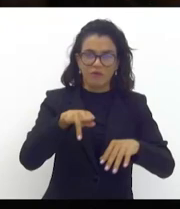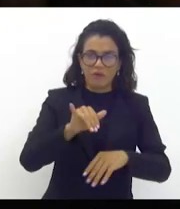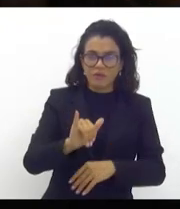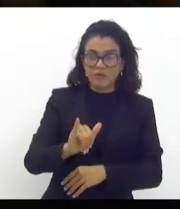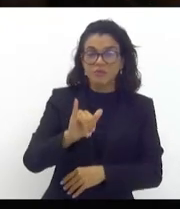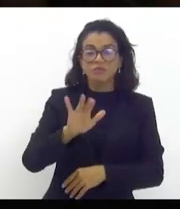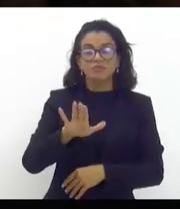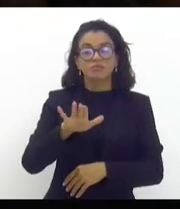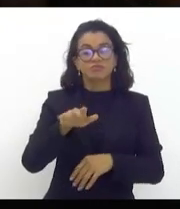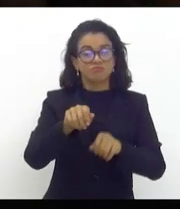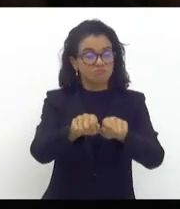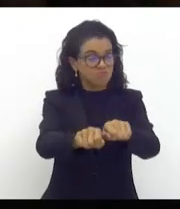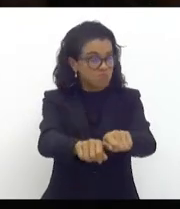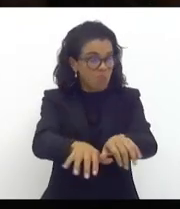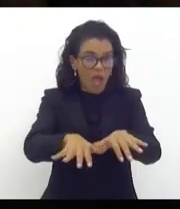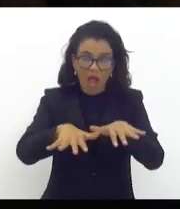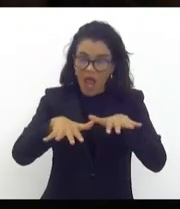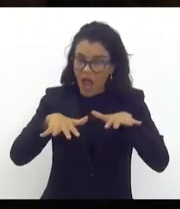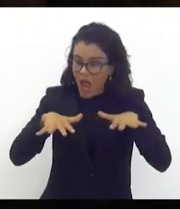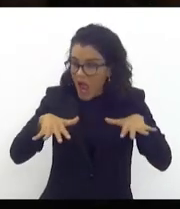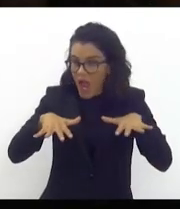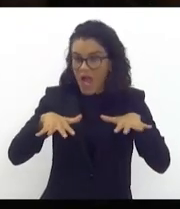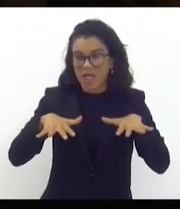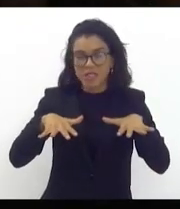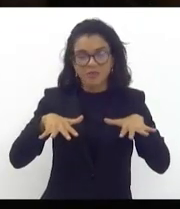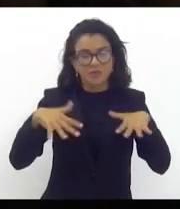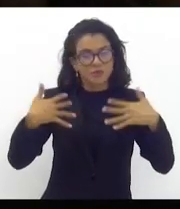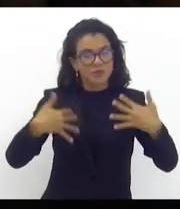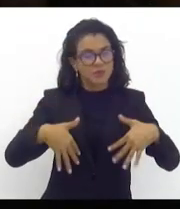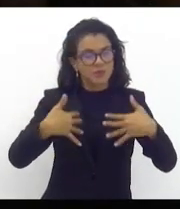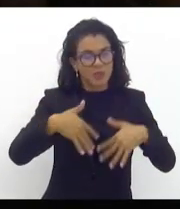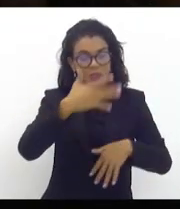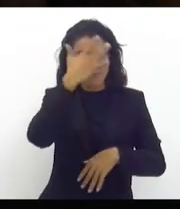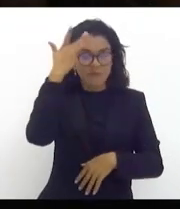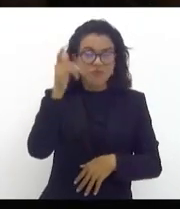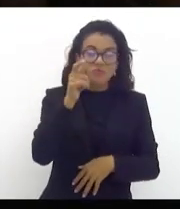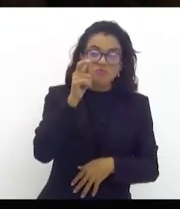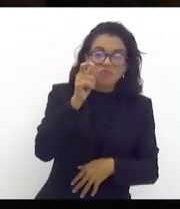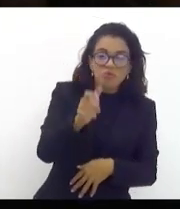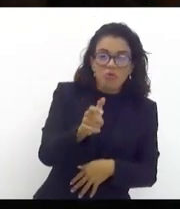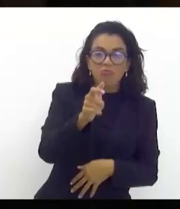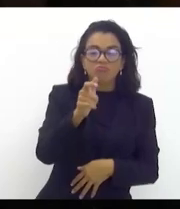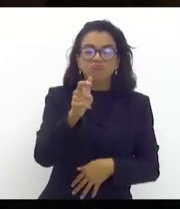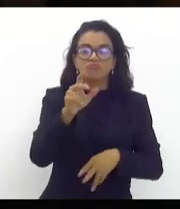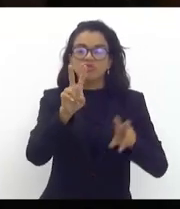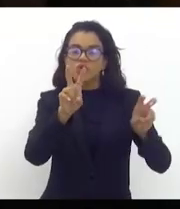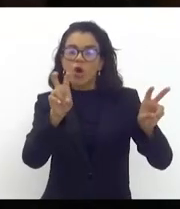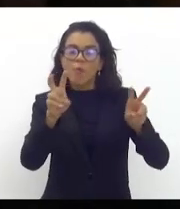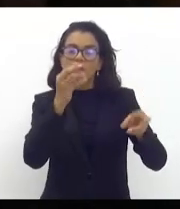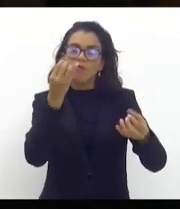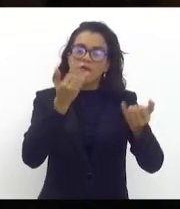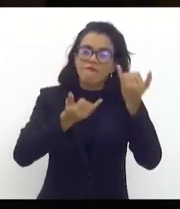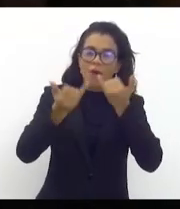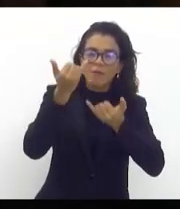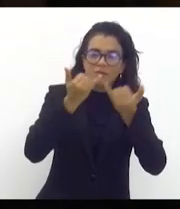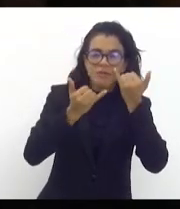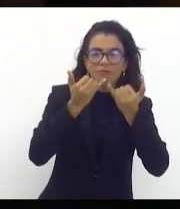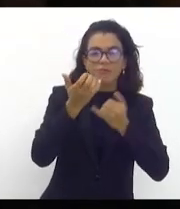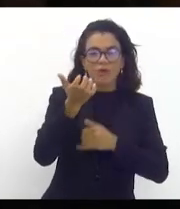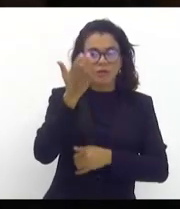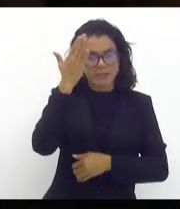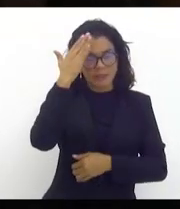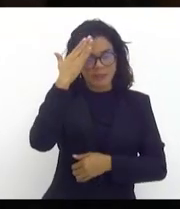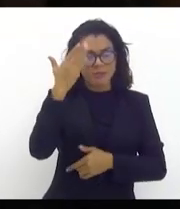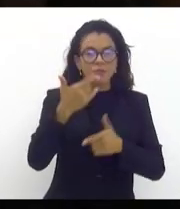o auditório repleto de pessoas interessadas de saber exatamente o impacto